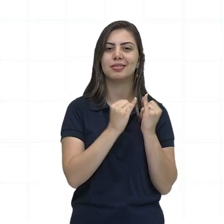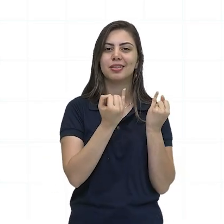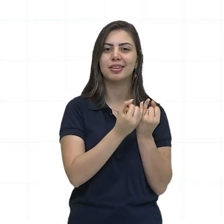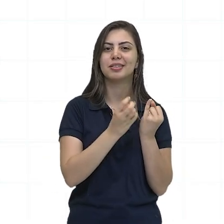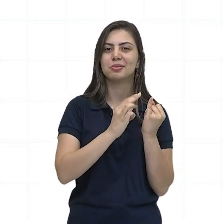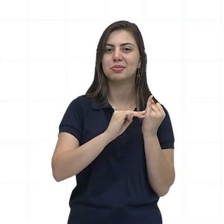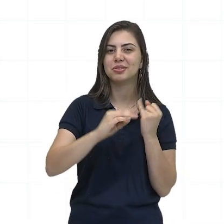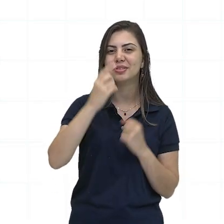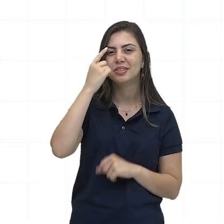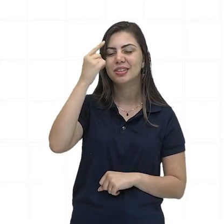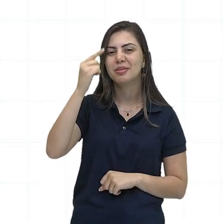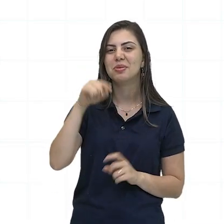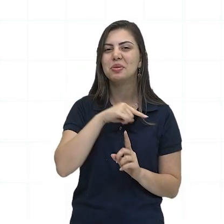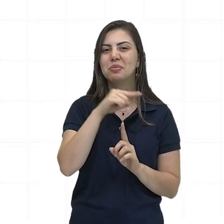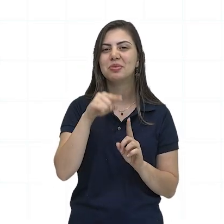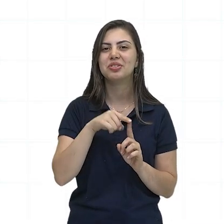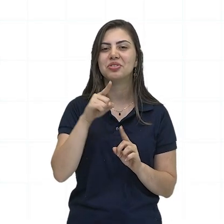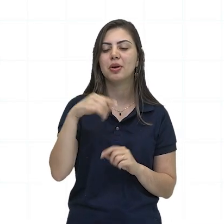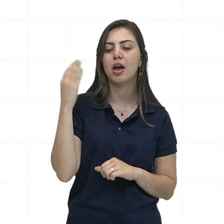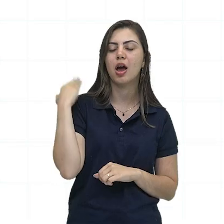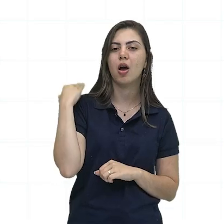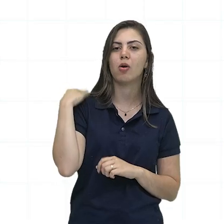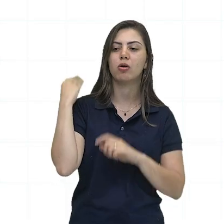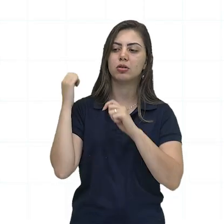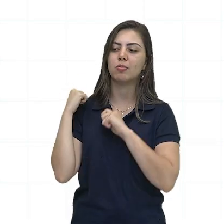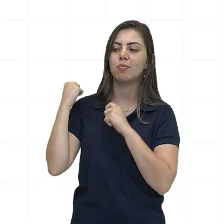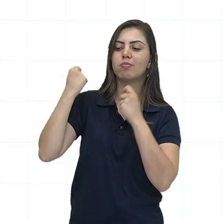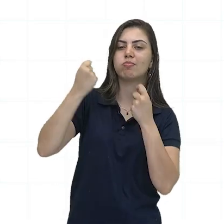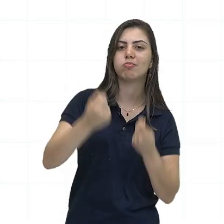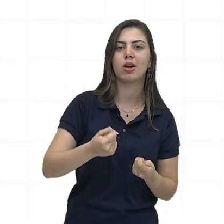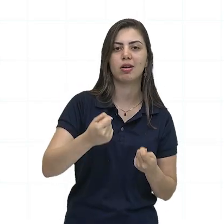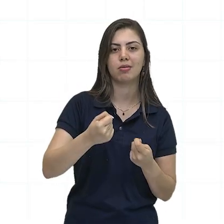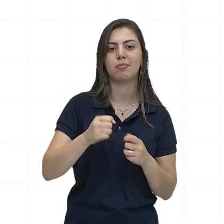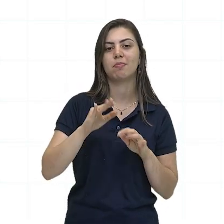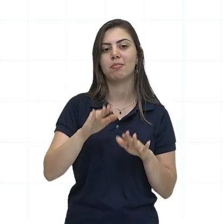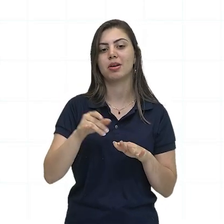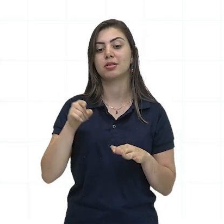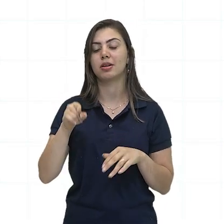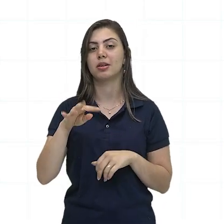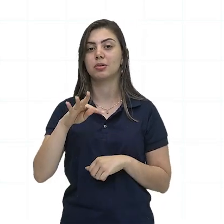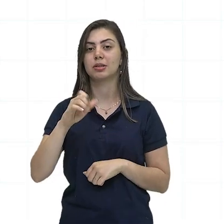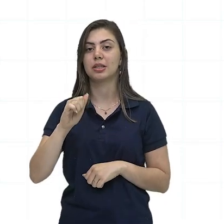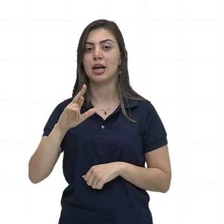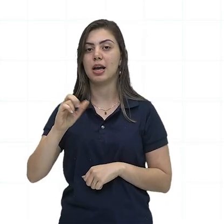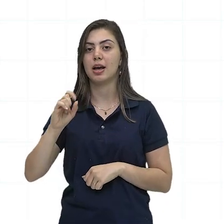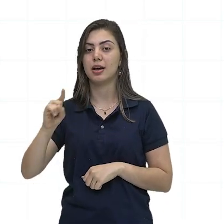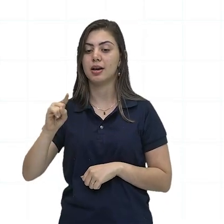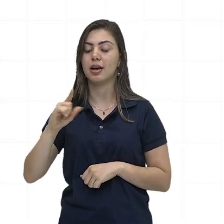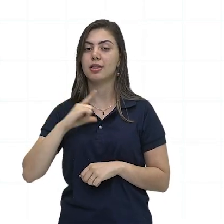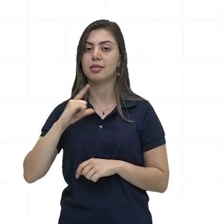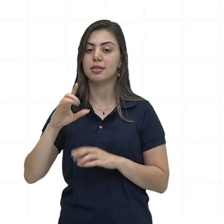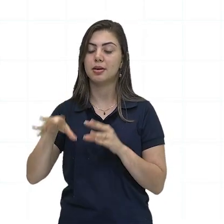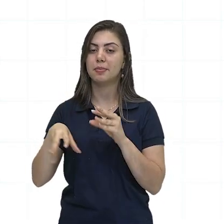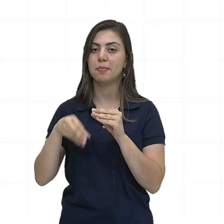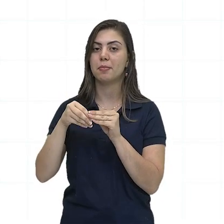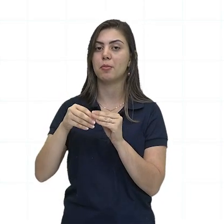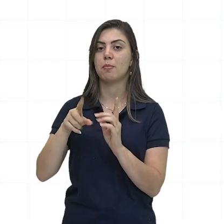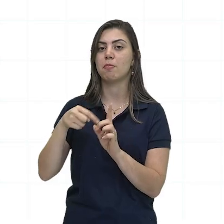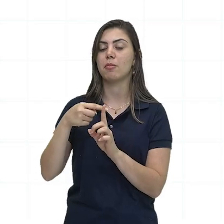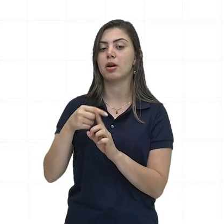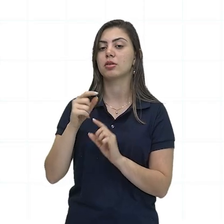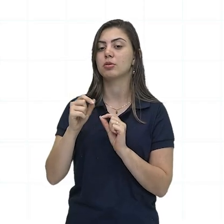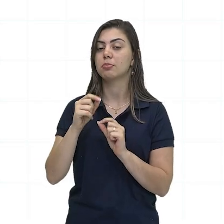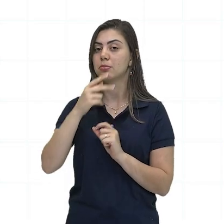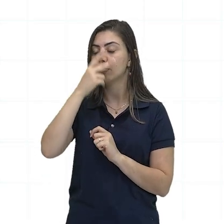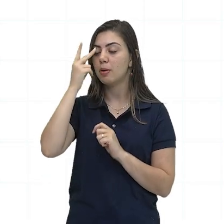é colocar o oponente com as costas no solo. Mas o tarracá tem um a mais. Além de colocar as costas no solo,